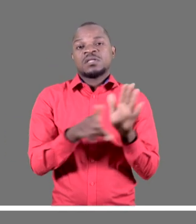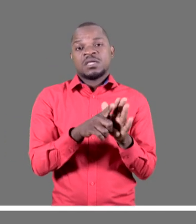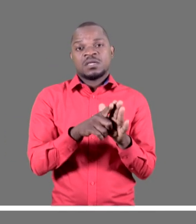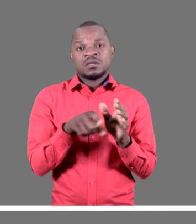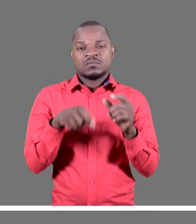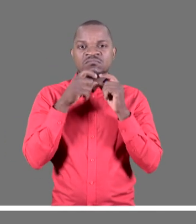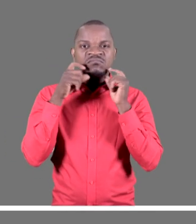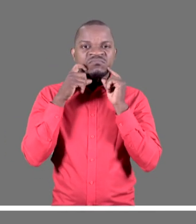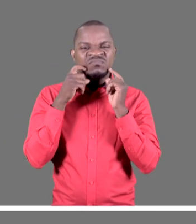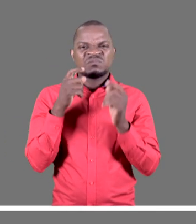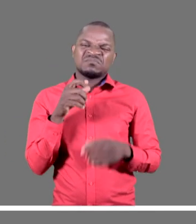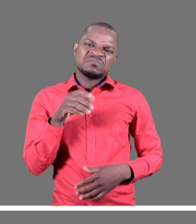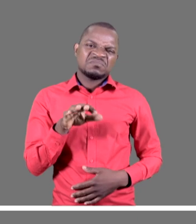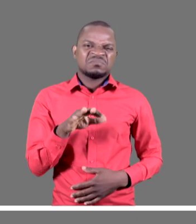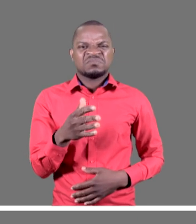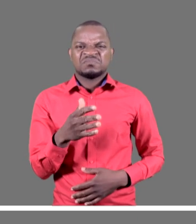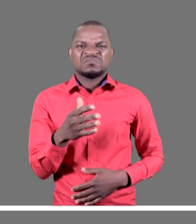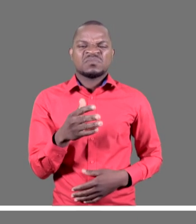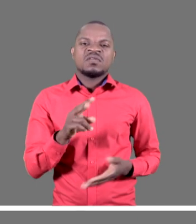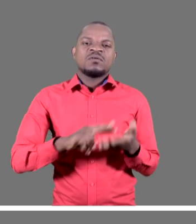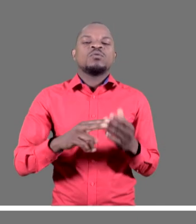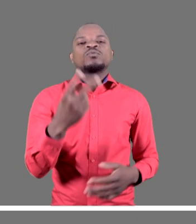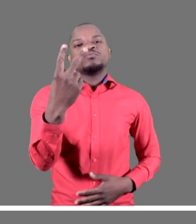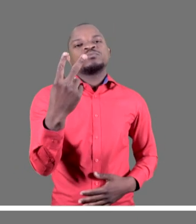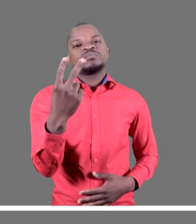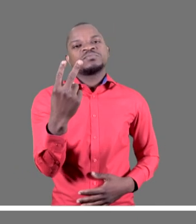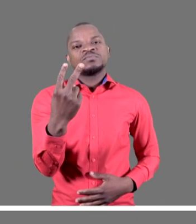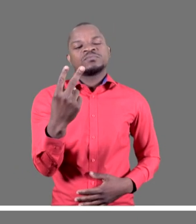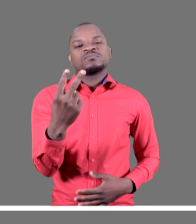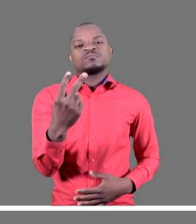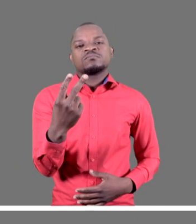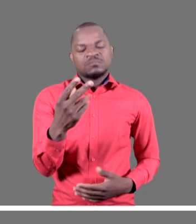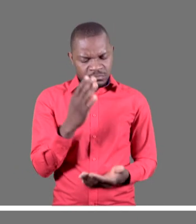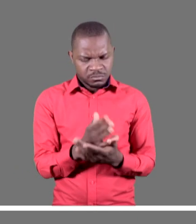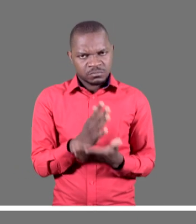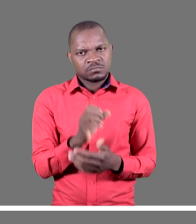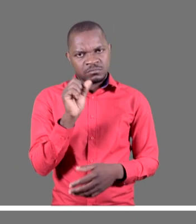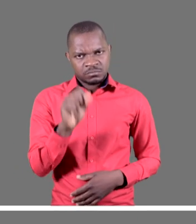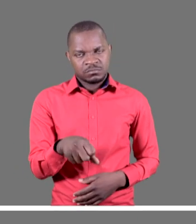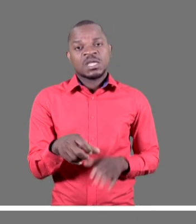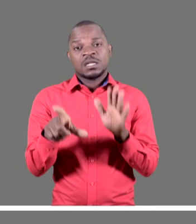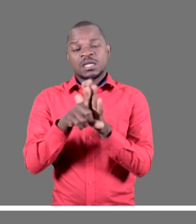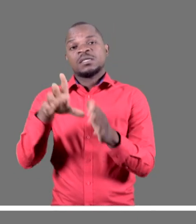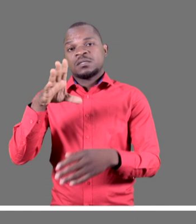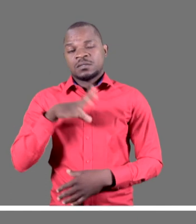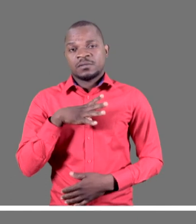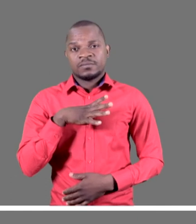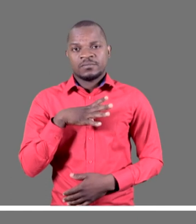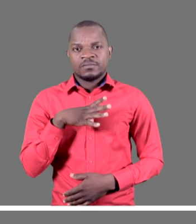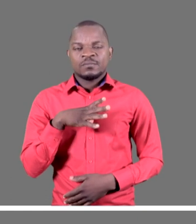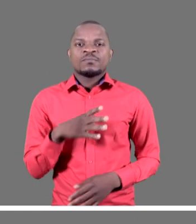nacional, se calhar vamos nos dar uma nota de 2. Infelizmente, é verdade. Elas existem, sim,